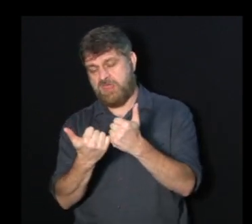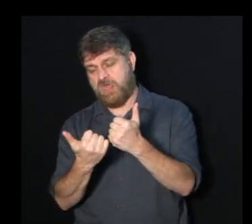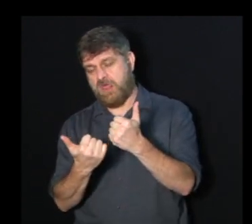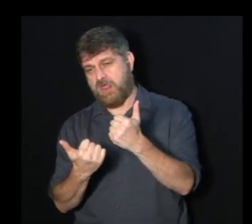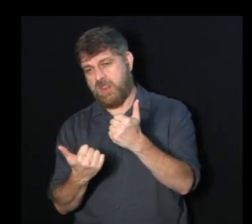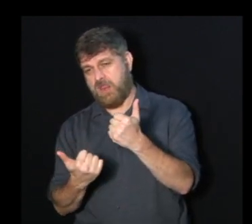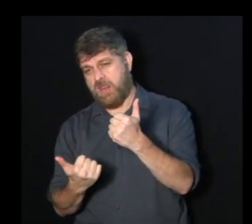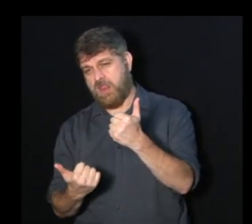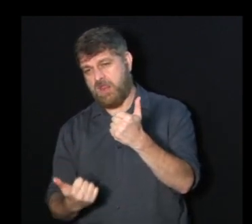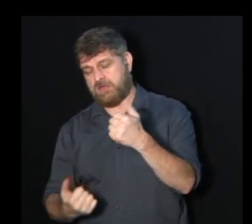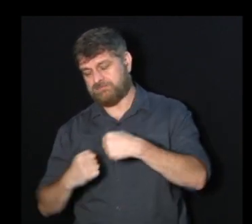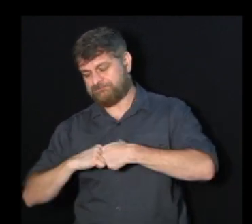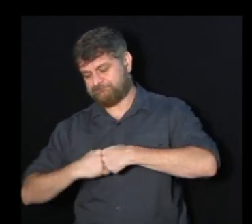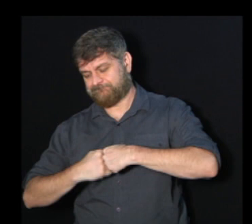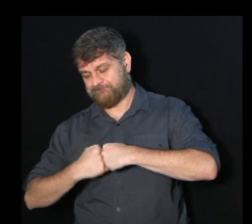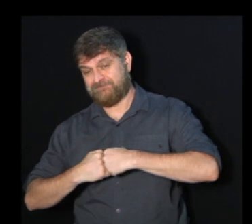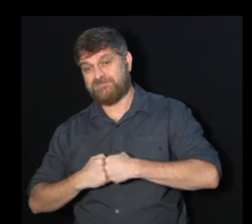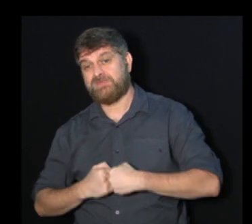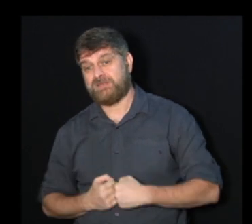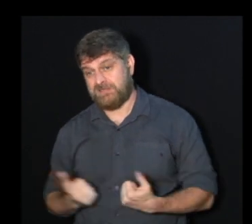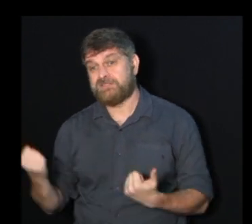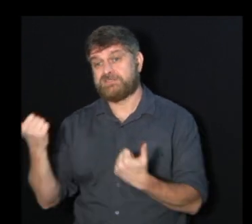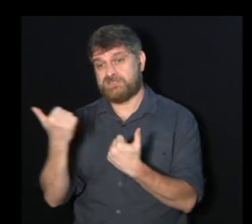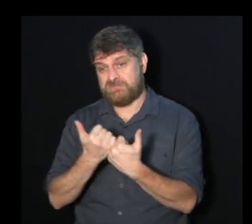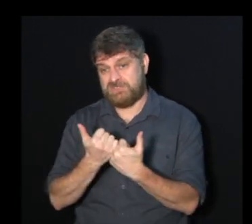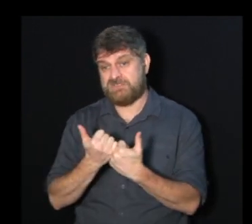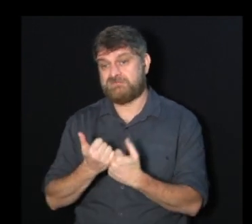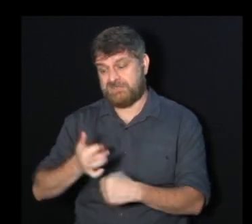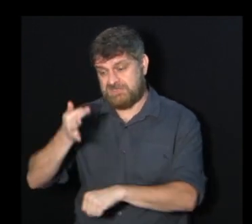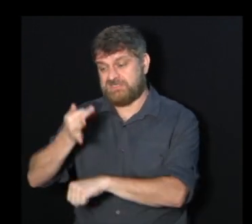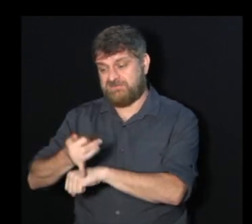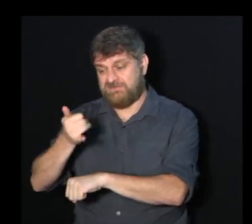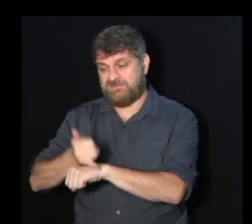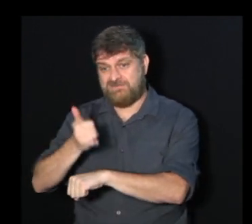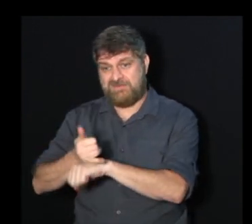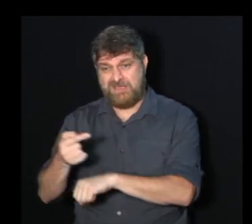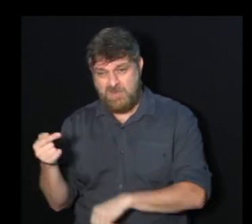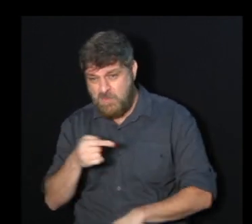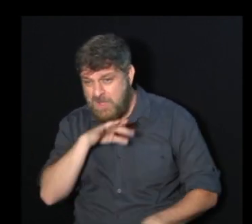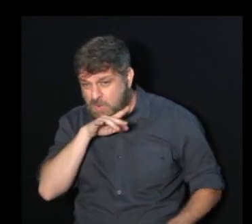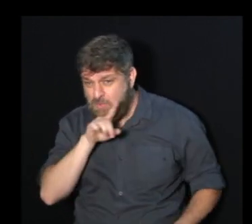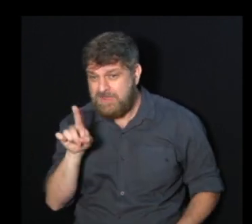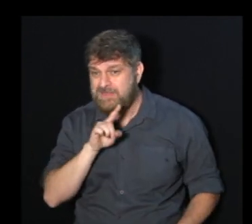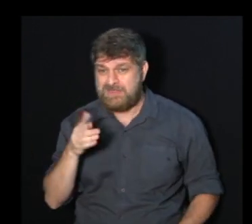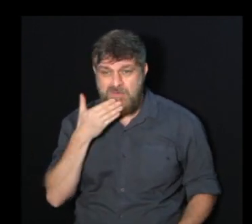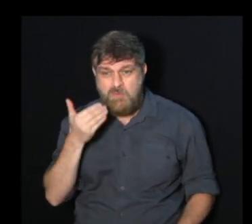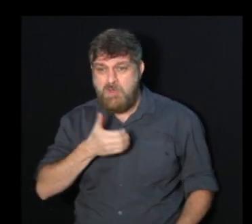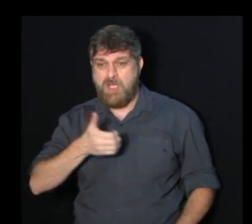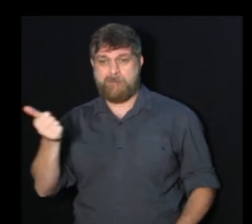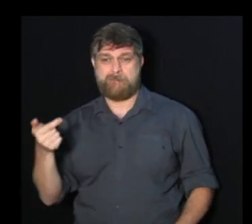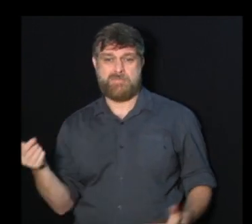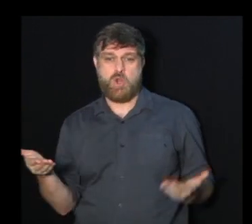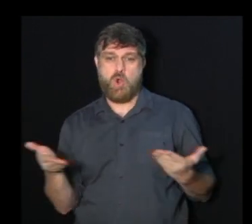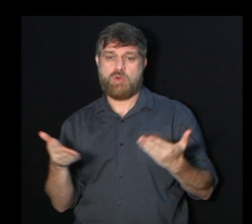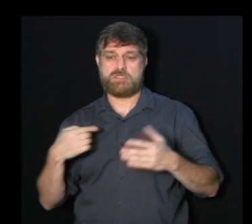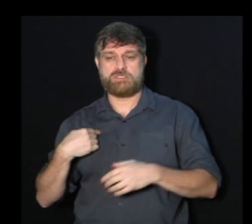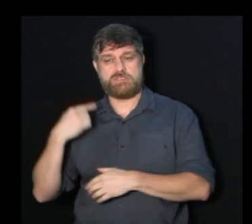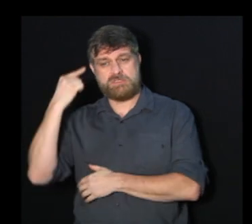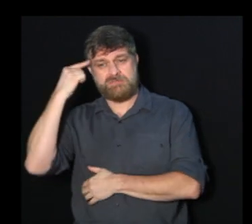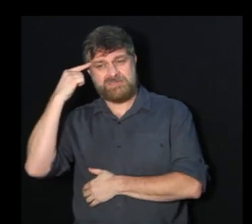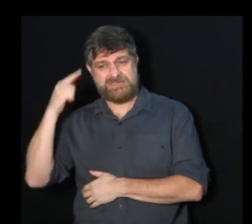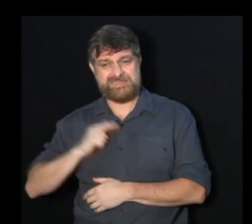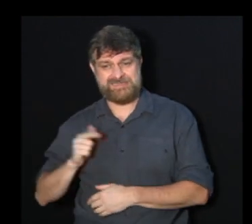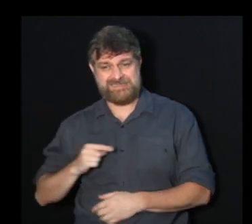avançada, ela tende a evoluir para uma prótese de joelho. Thiago, mas a prótese é ruim? Não. É o melhor tratamento que tem hoje, pensando num